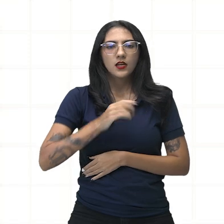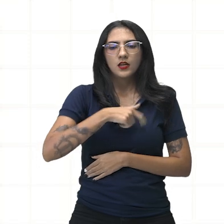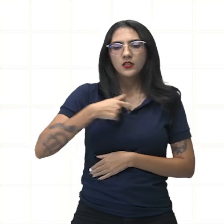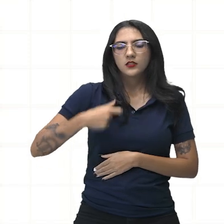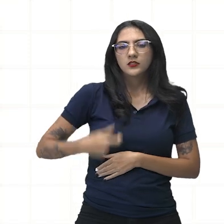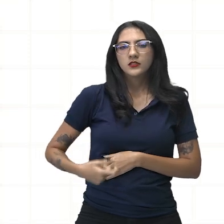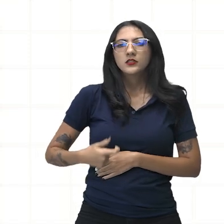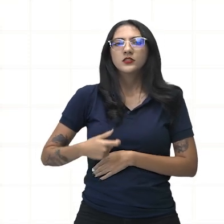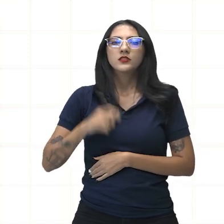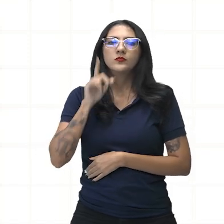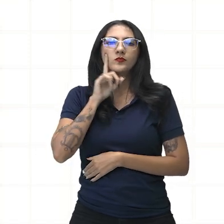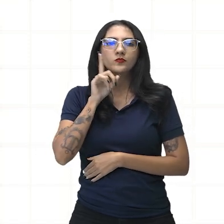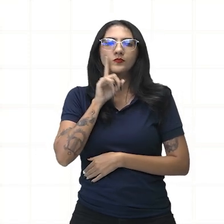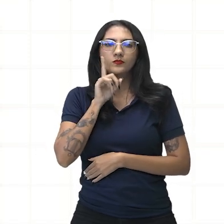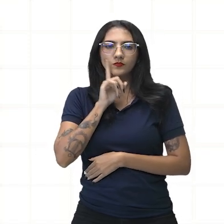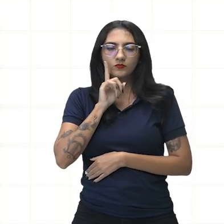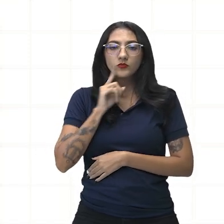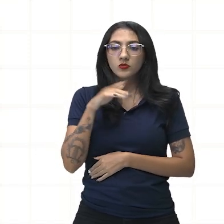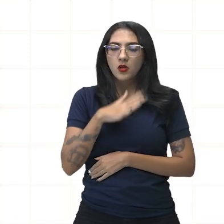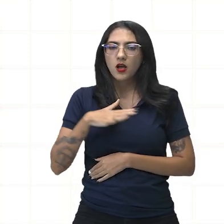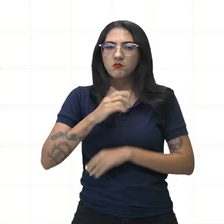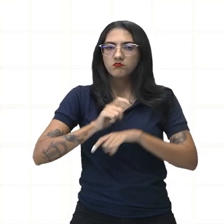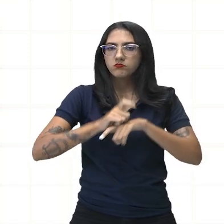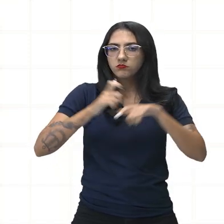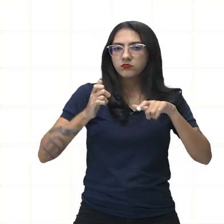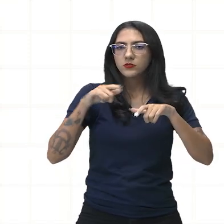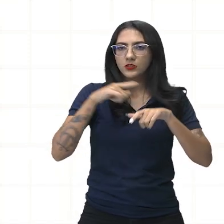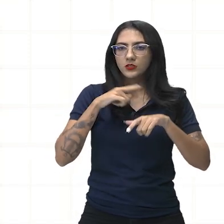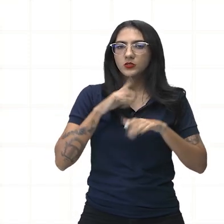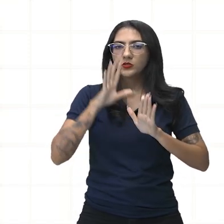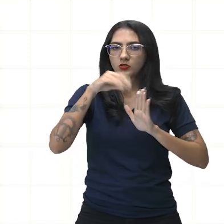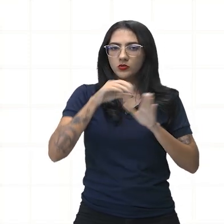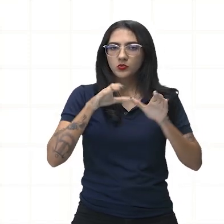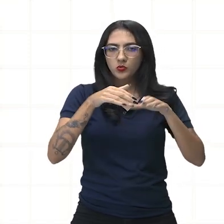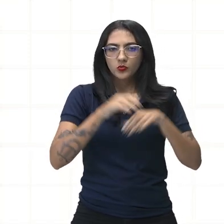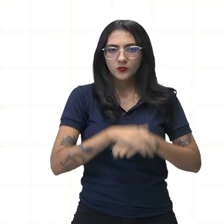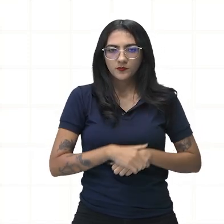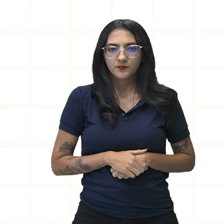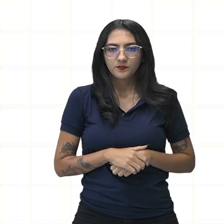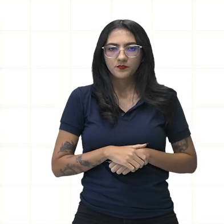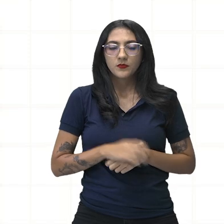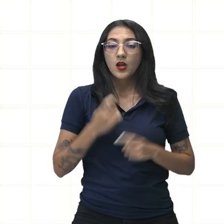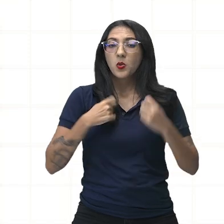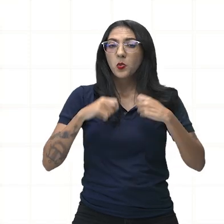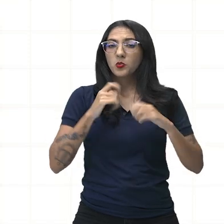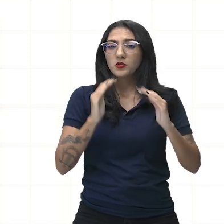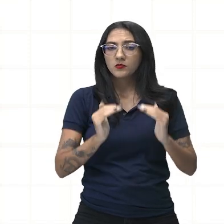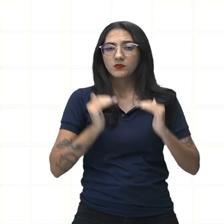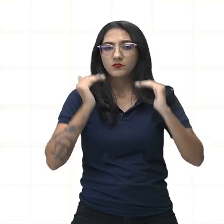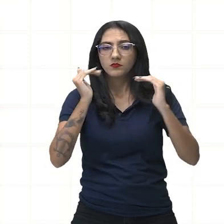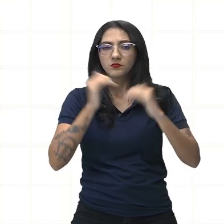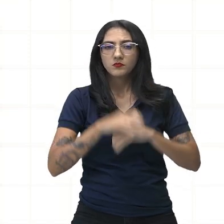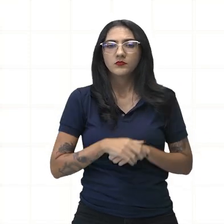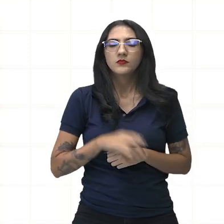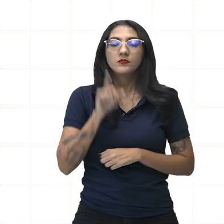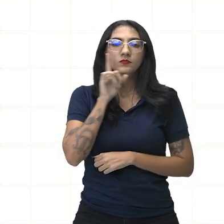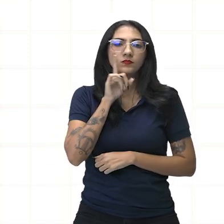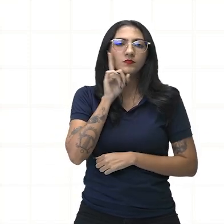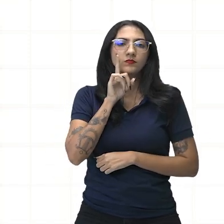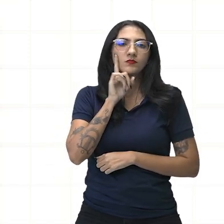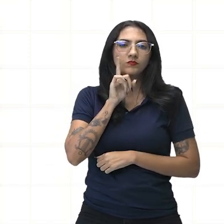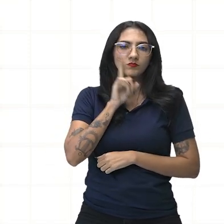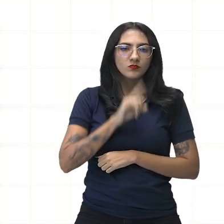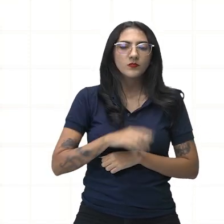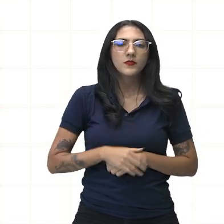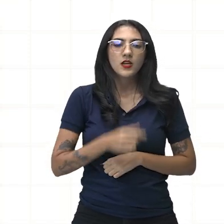Estados Unidos, isso em extensão territorial, estão na APEC. Algumas das maiores economias do mundo, Estados Unidos, maior economia do